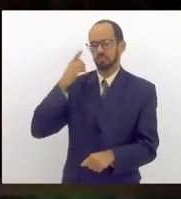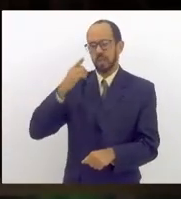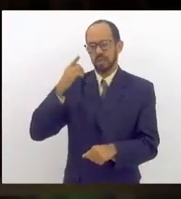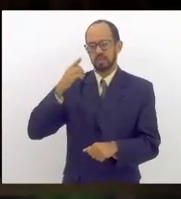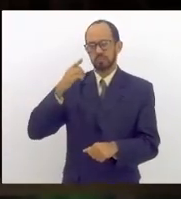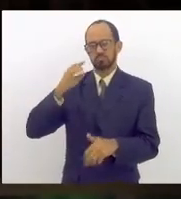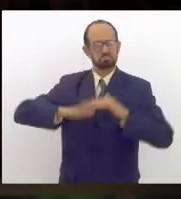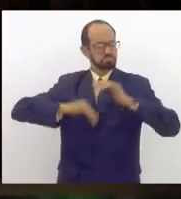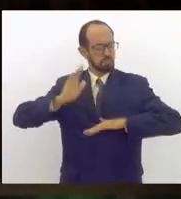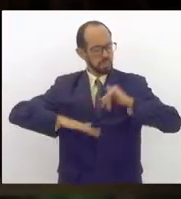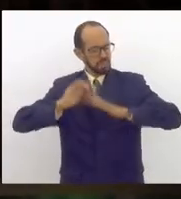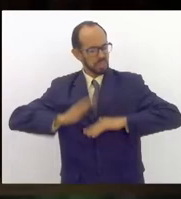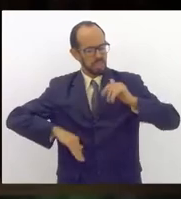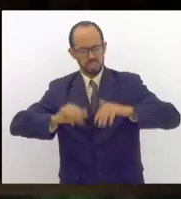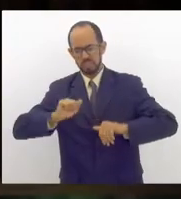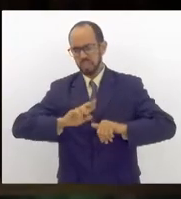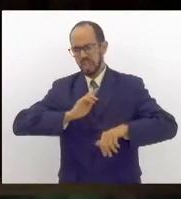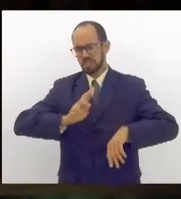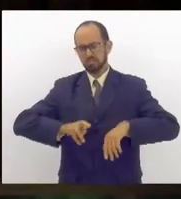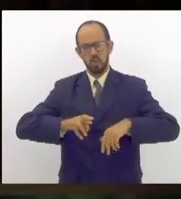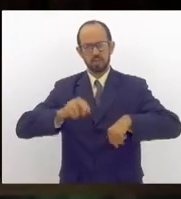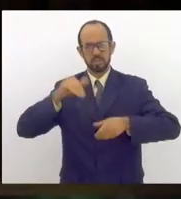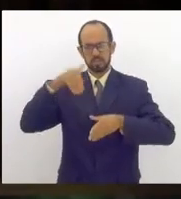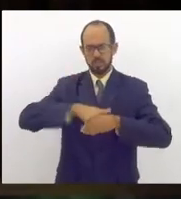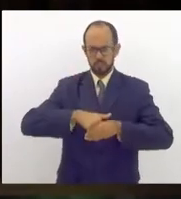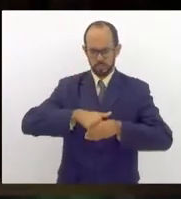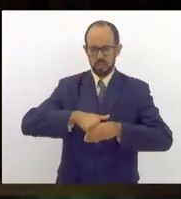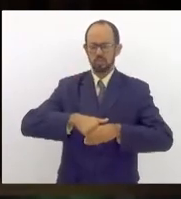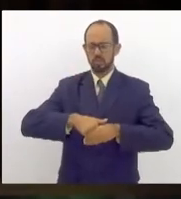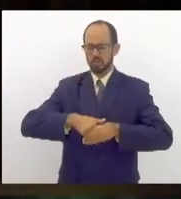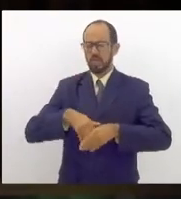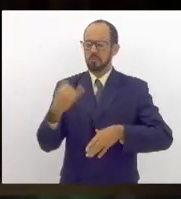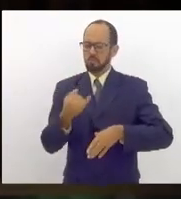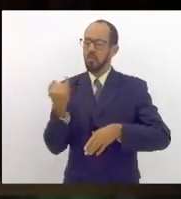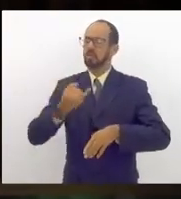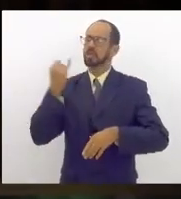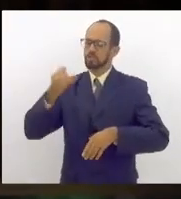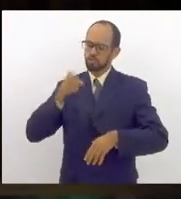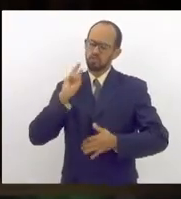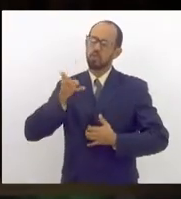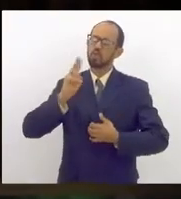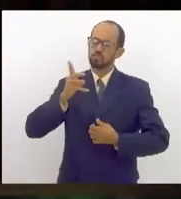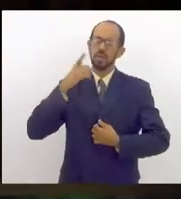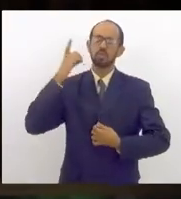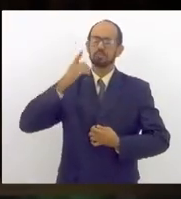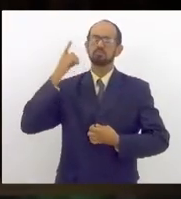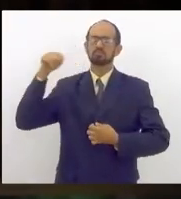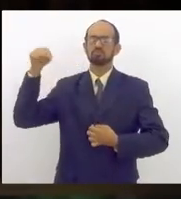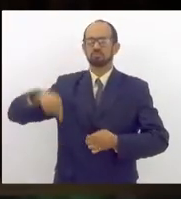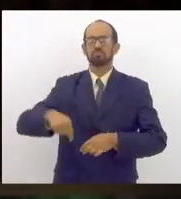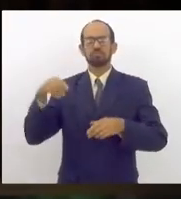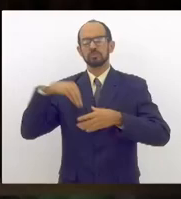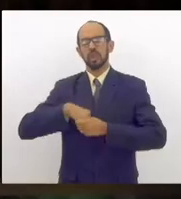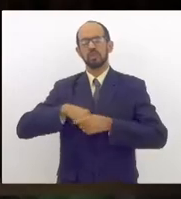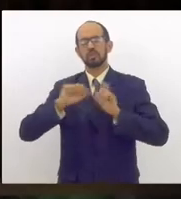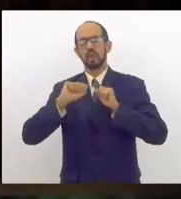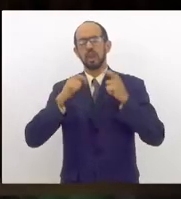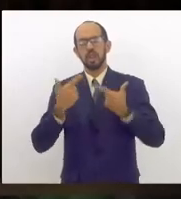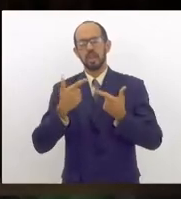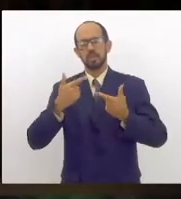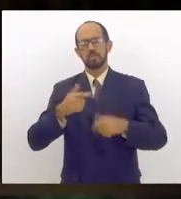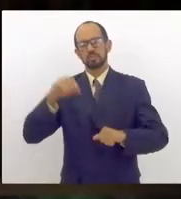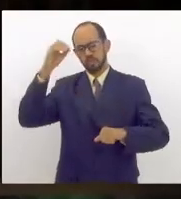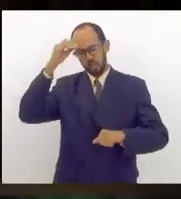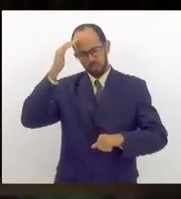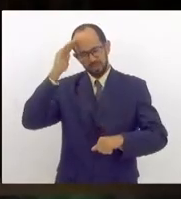tá é para nós é tão importante nós termos parlamentares pessoas aqui dentro dessa casa com a